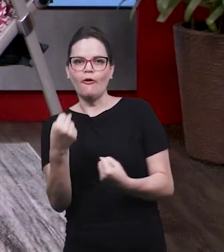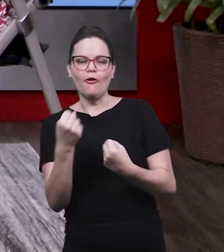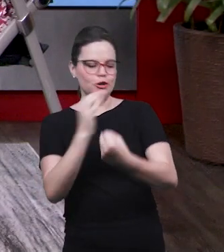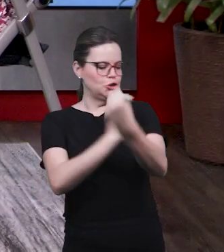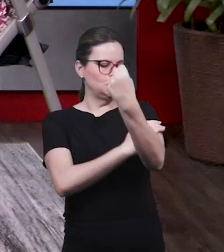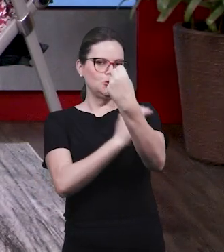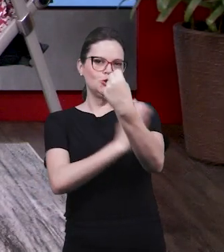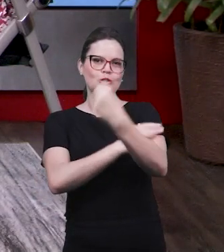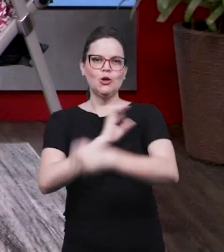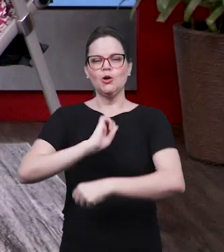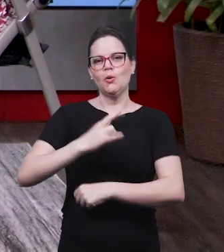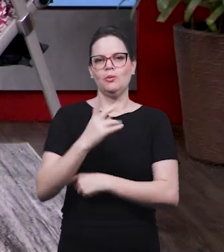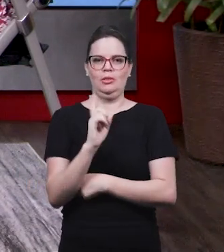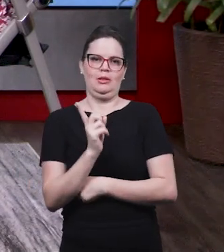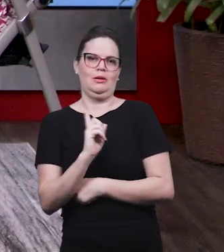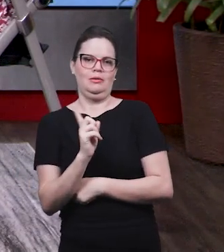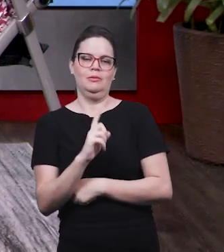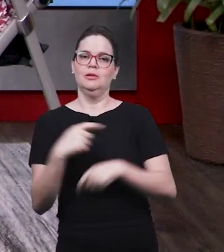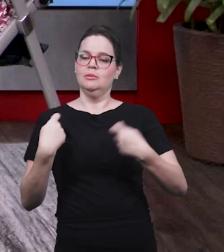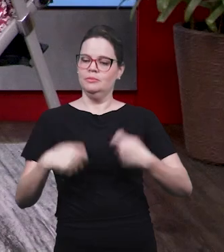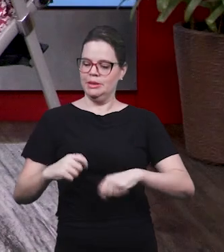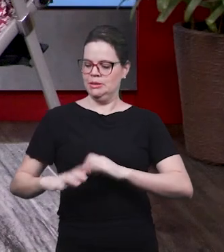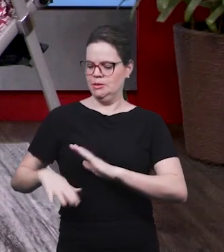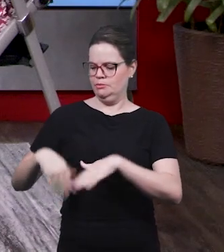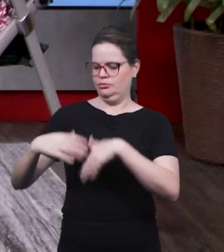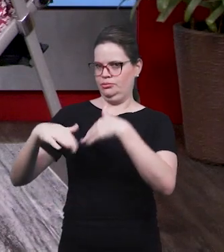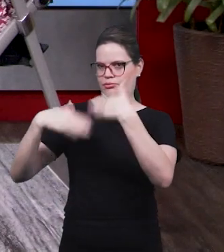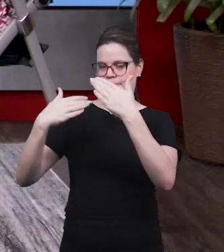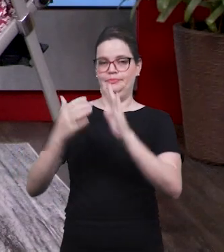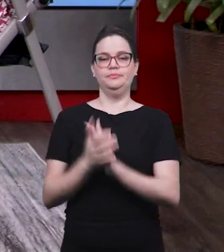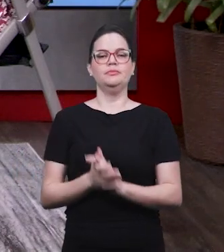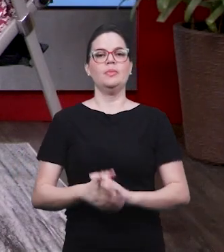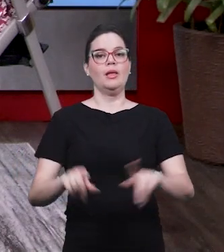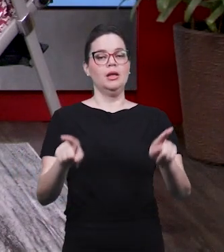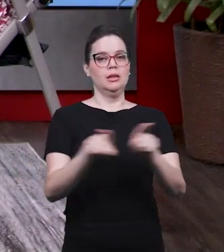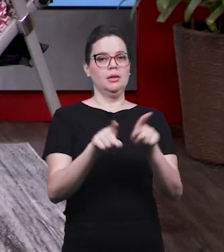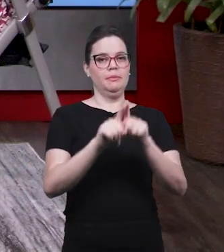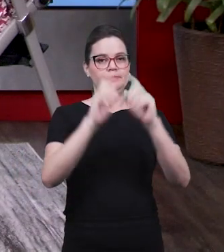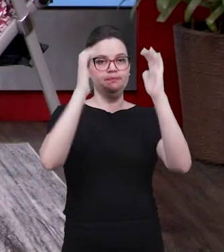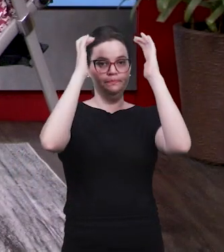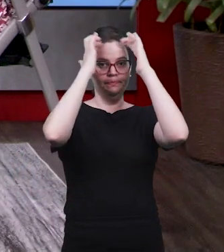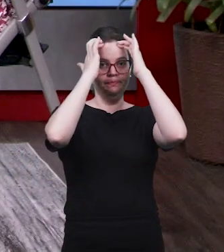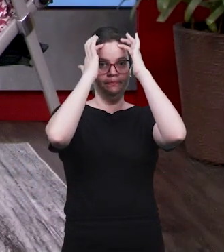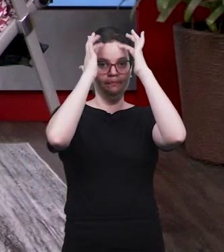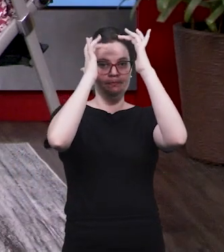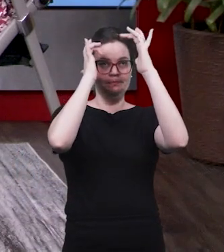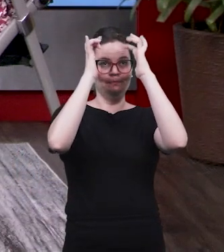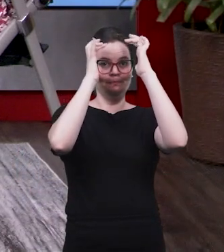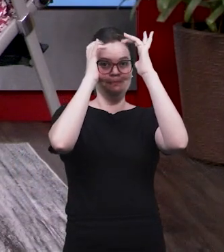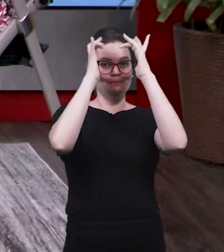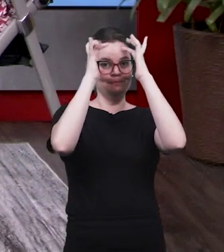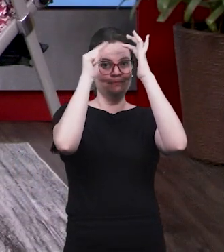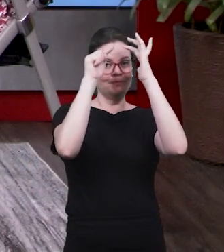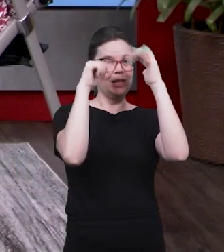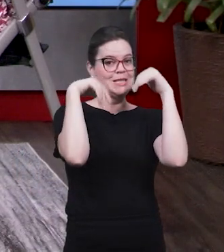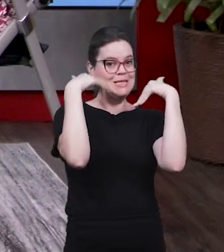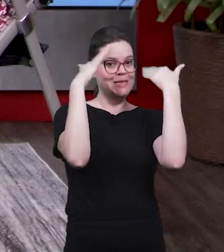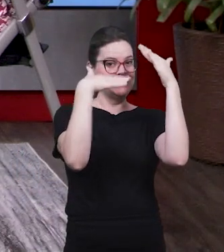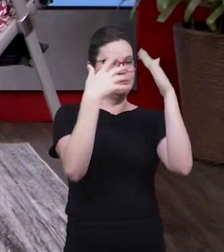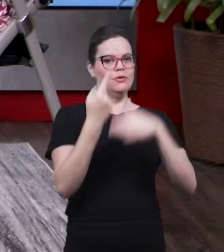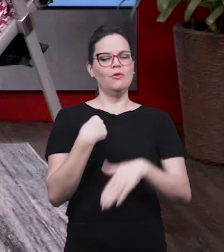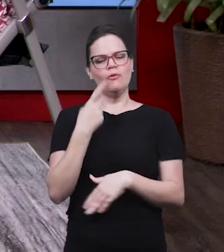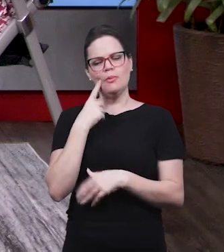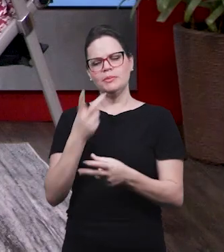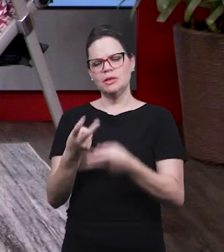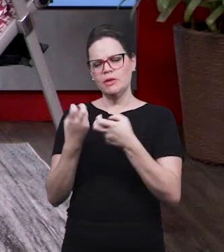tem que ser observado. Desenvolvimento cognitivo. O que os pais vão observar? Se aquela criança tem capacidade de aprender,